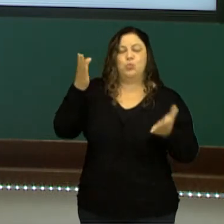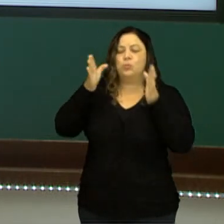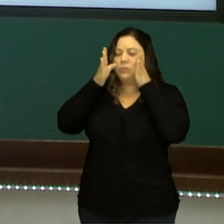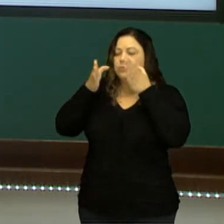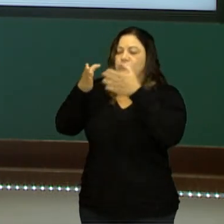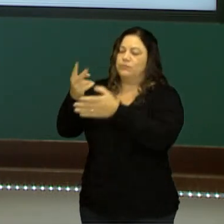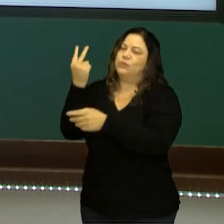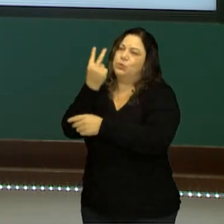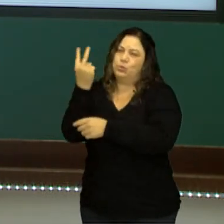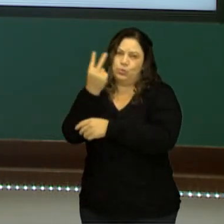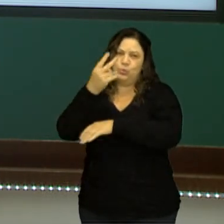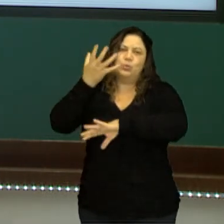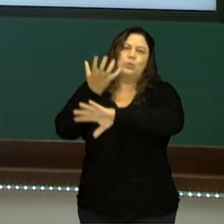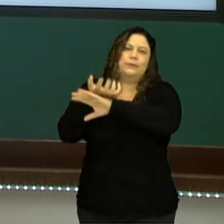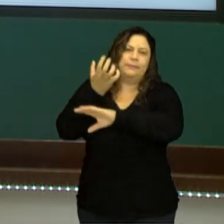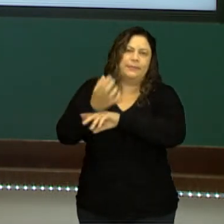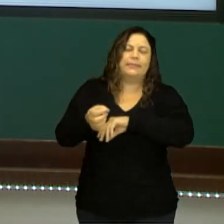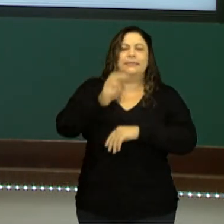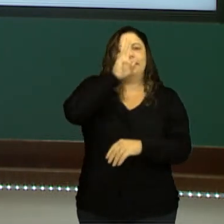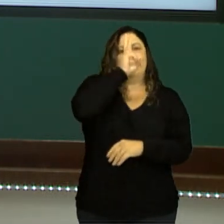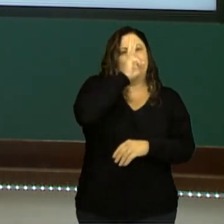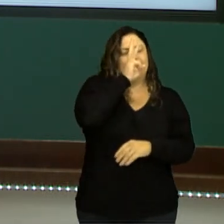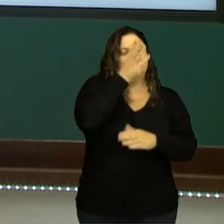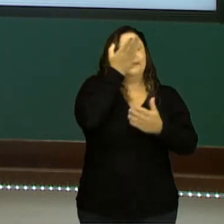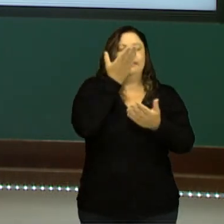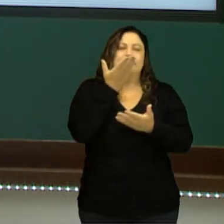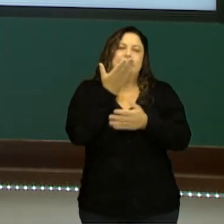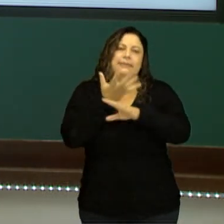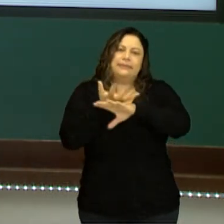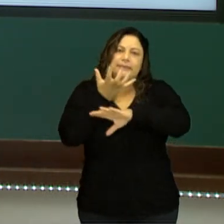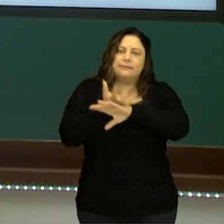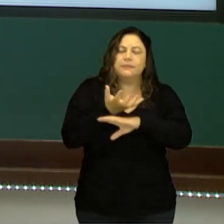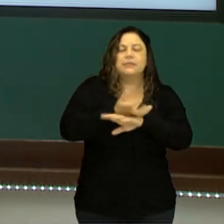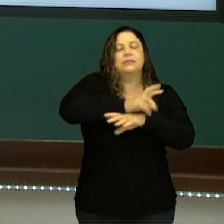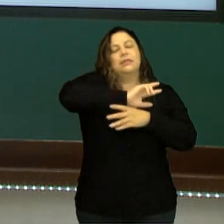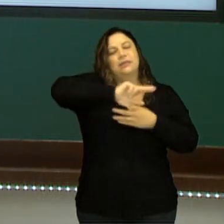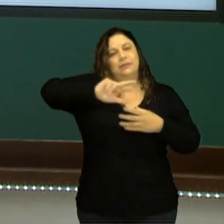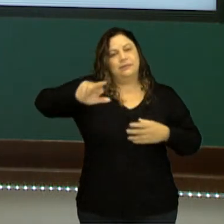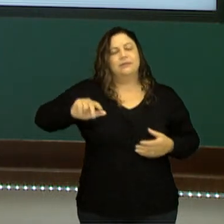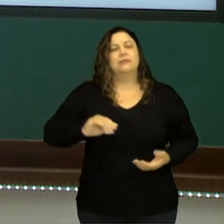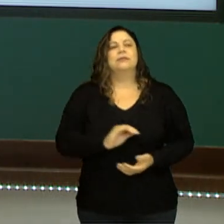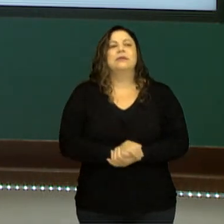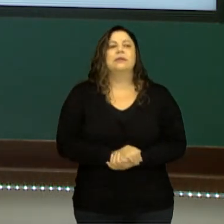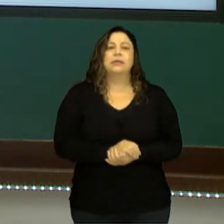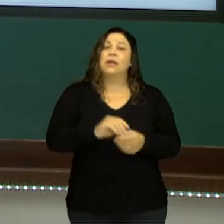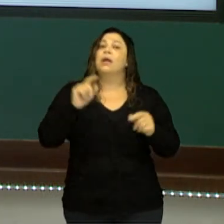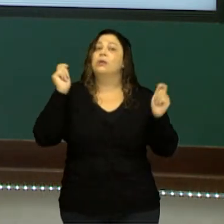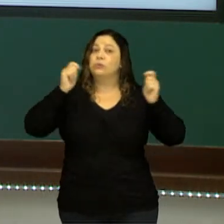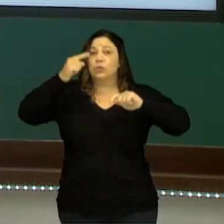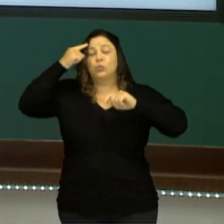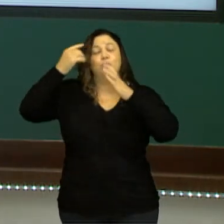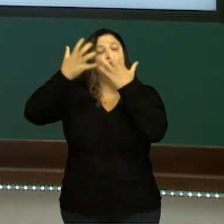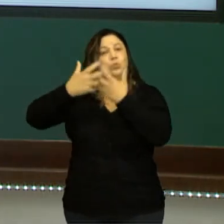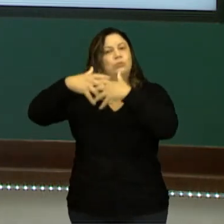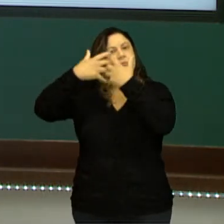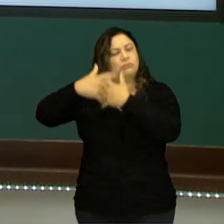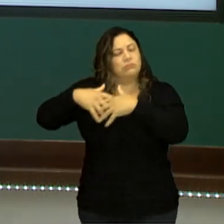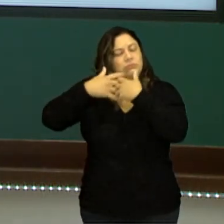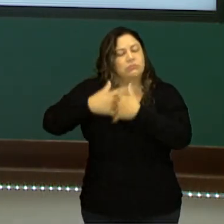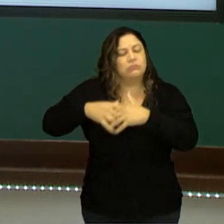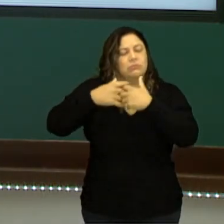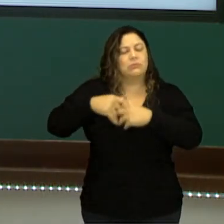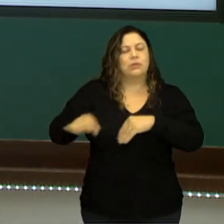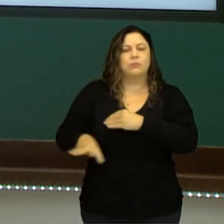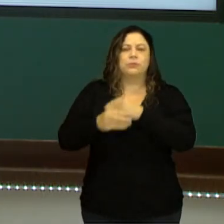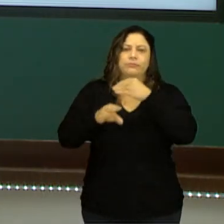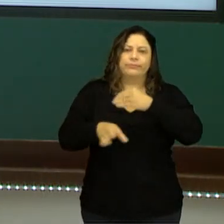duas matérias, na terça-feira você estuda, revisa outras duas matérias, né? Isso ajuda o seu cérebro a